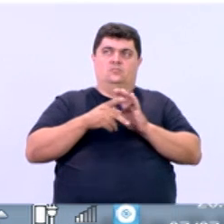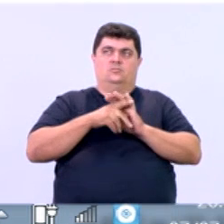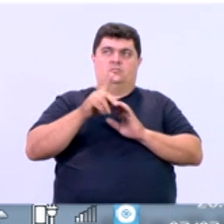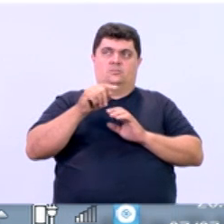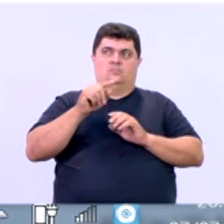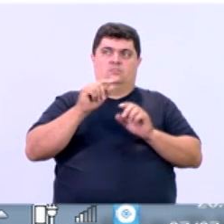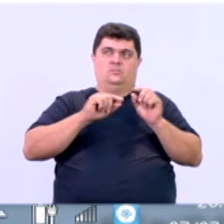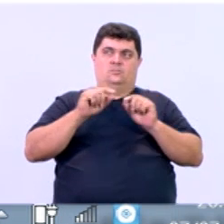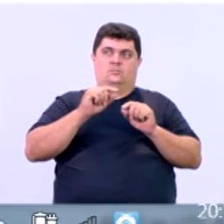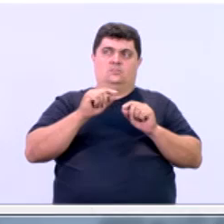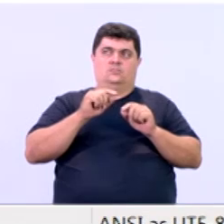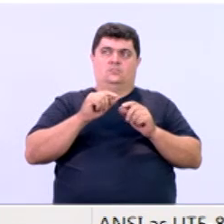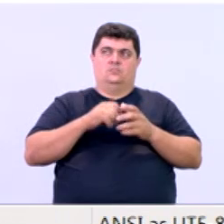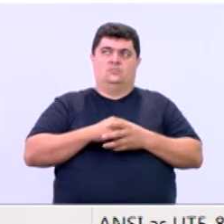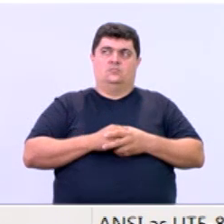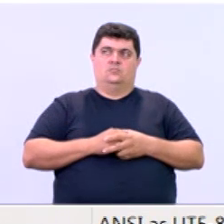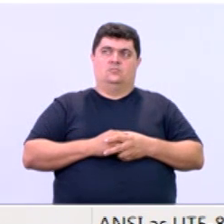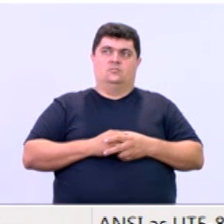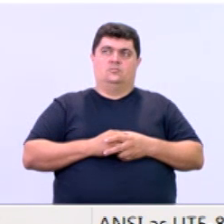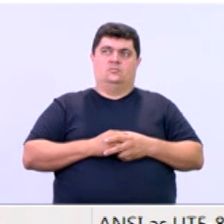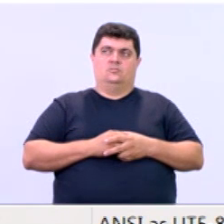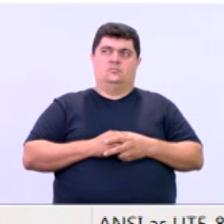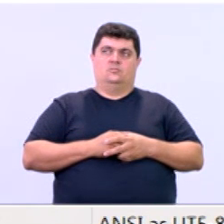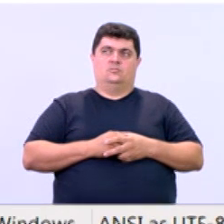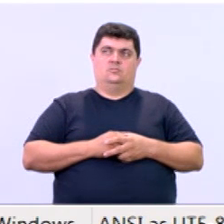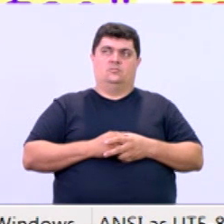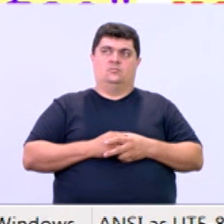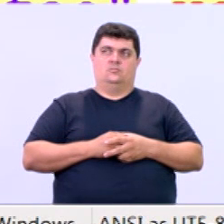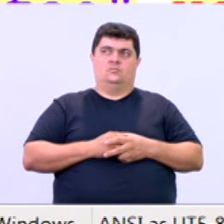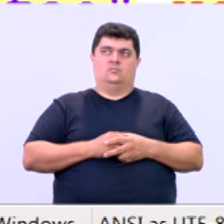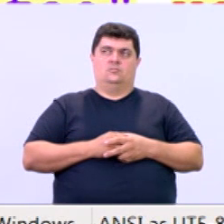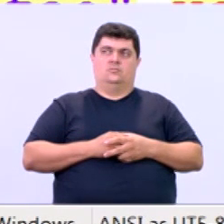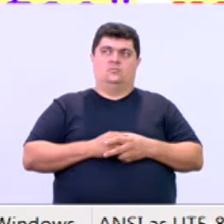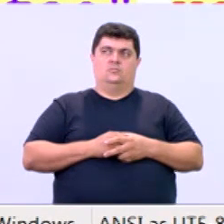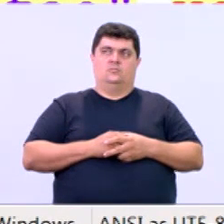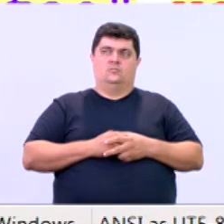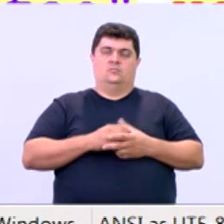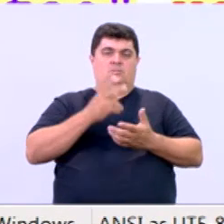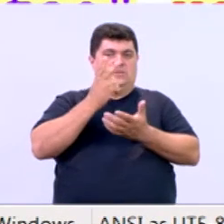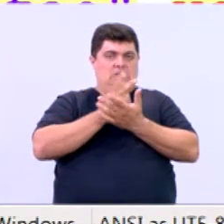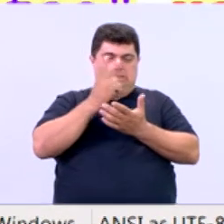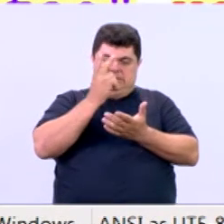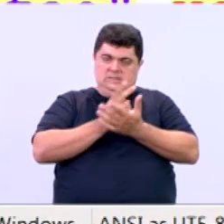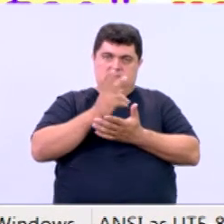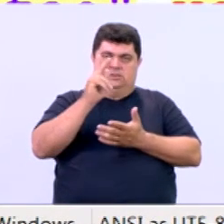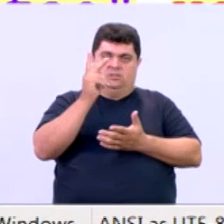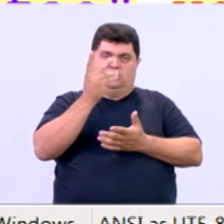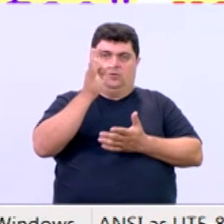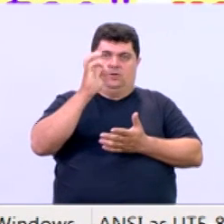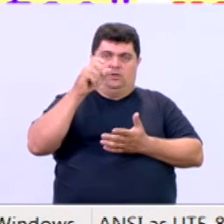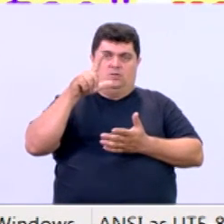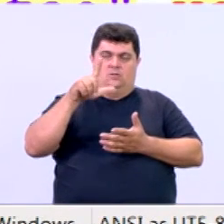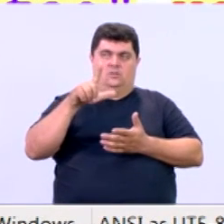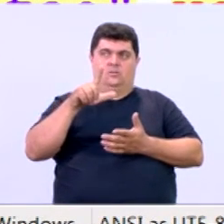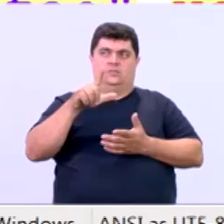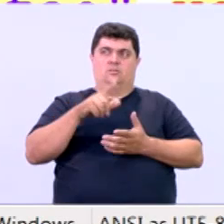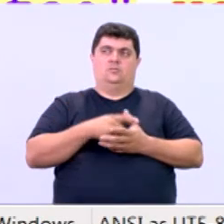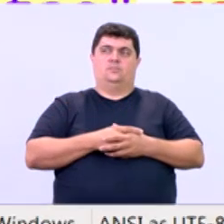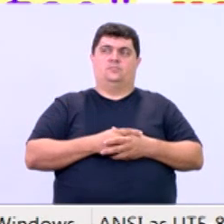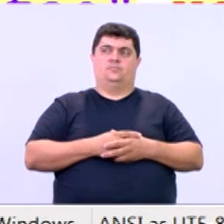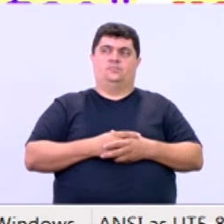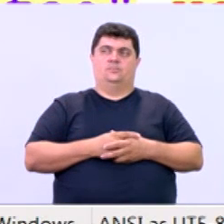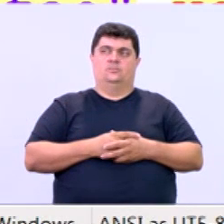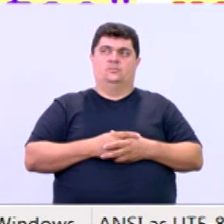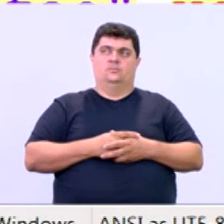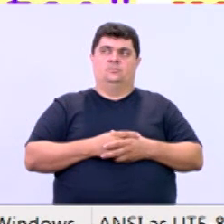vou rodar para vocês verem. Sempre a gente executa o arquivo HTML ou HTML, não